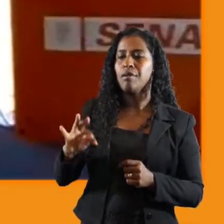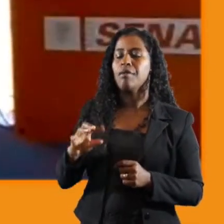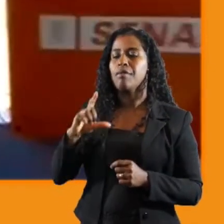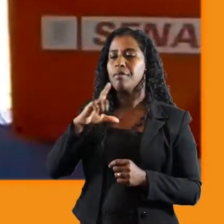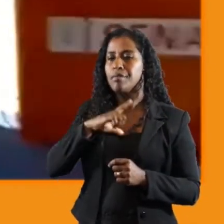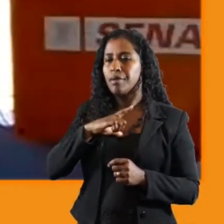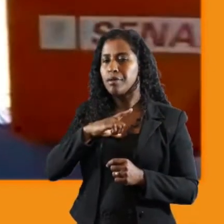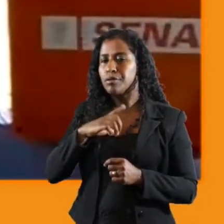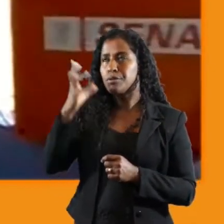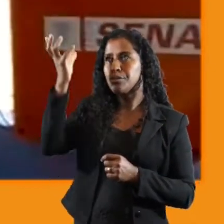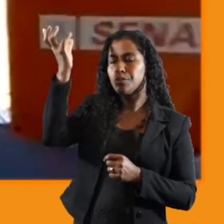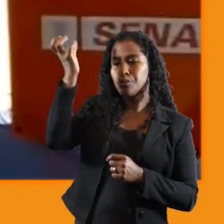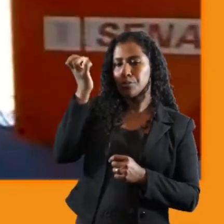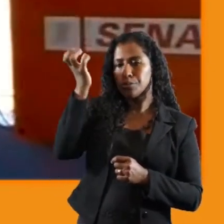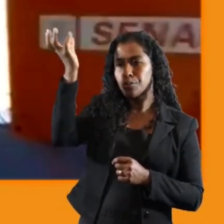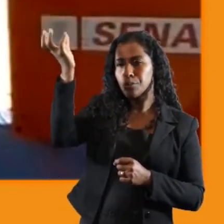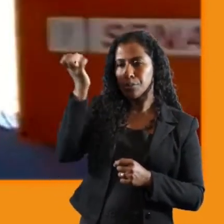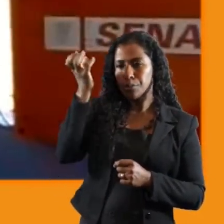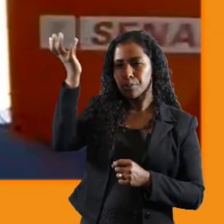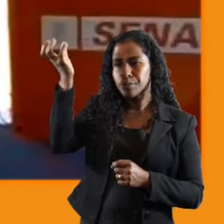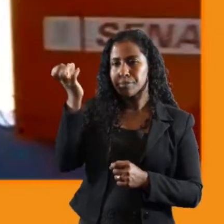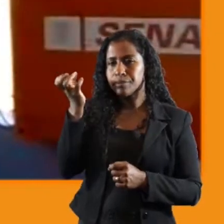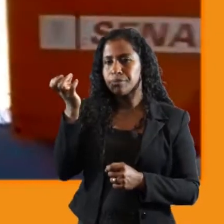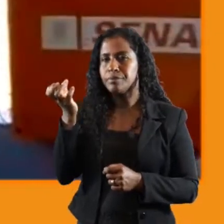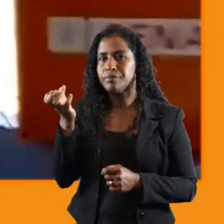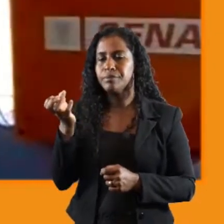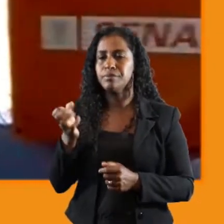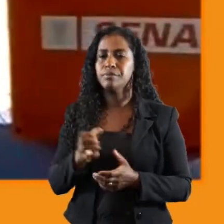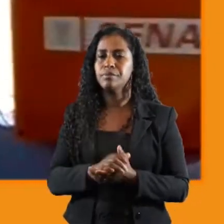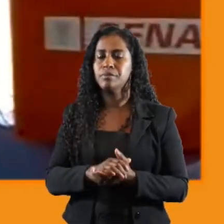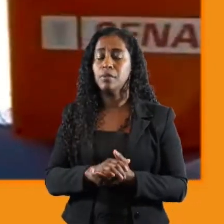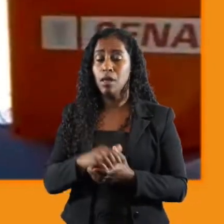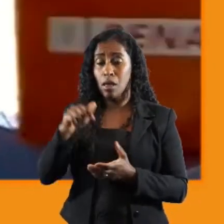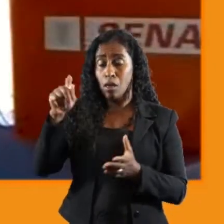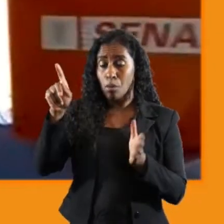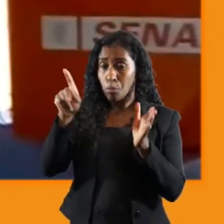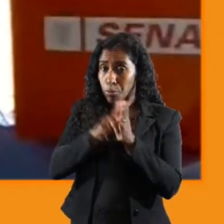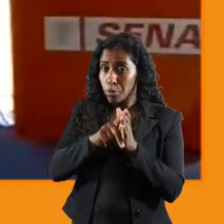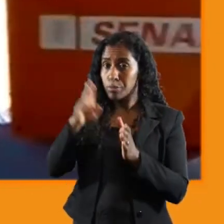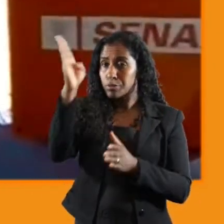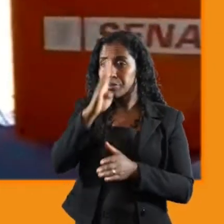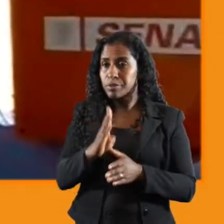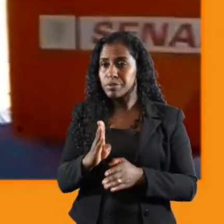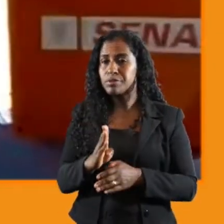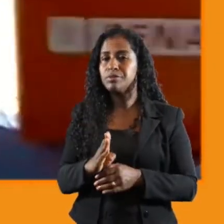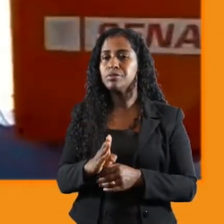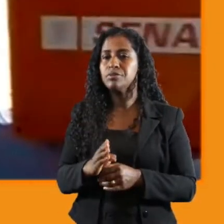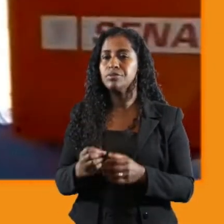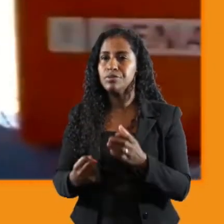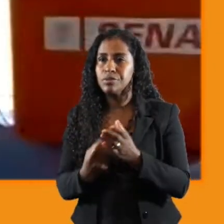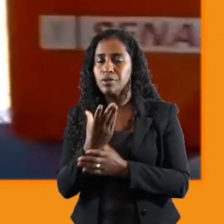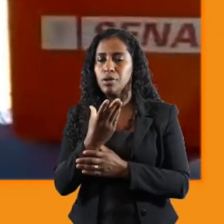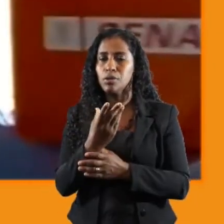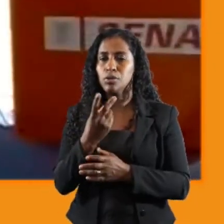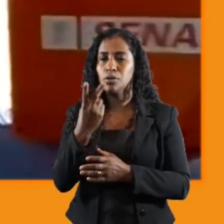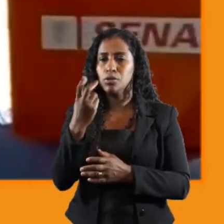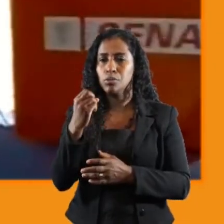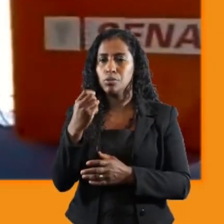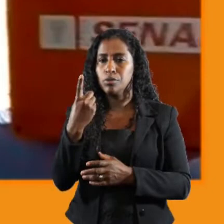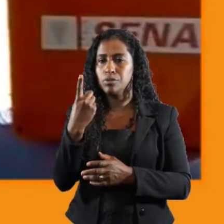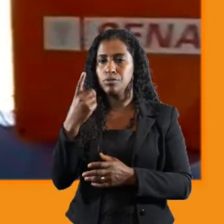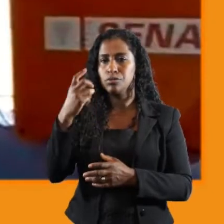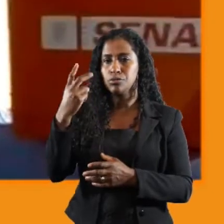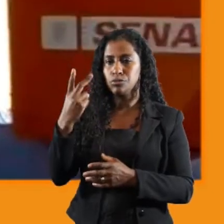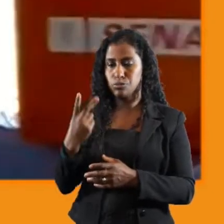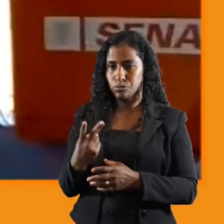satélite Amazônia 1, que é um satélite 100% brasileiro, que foi lançado em 2021 para coletar